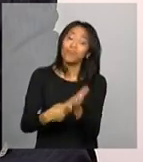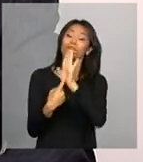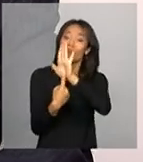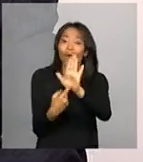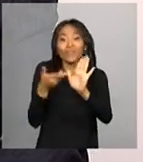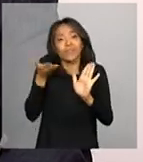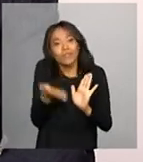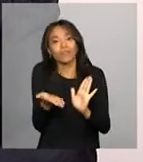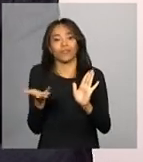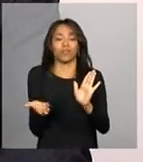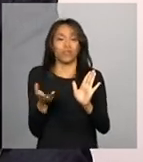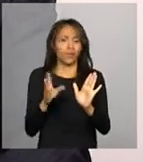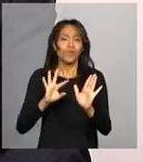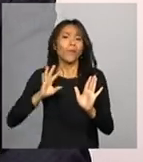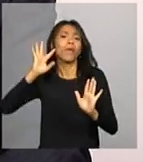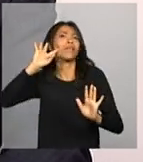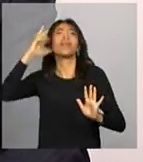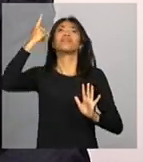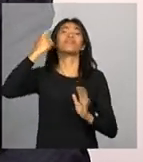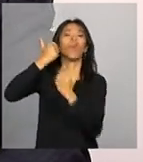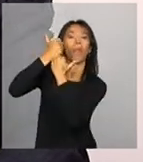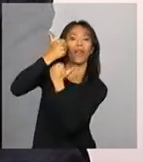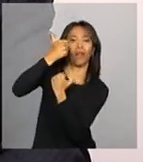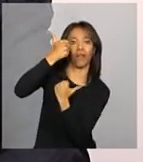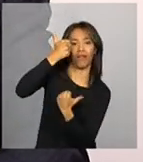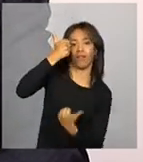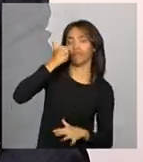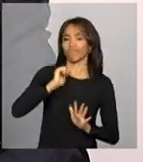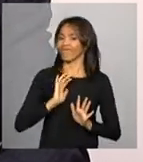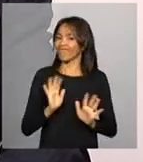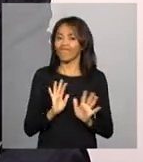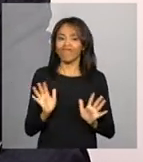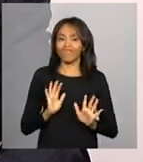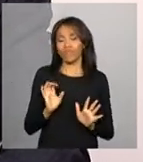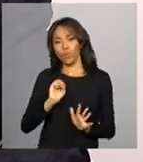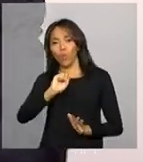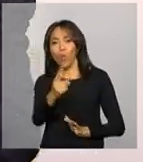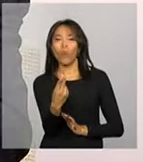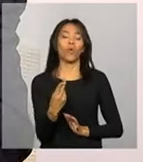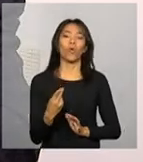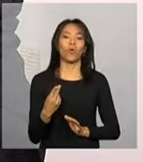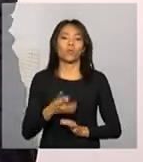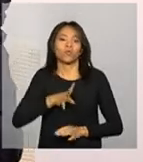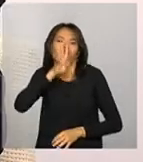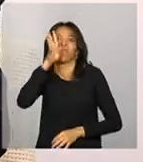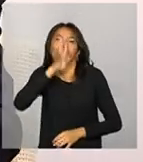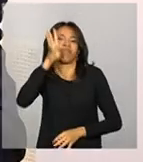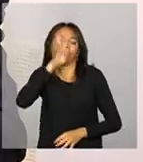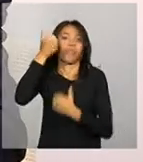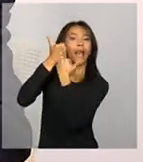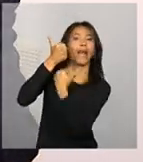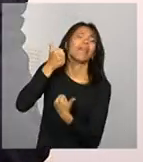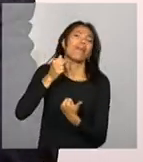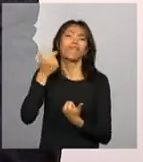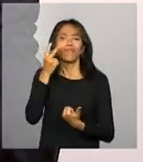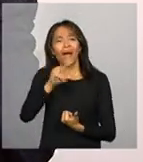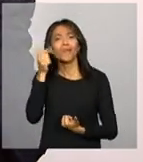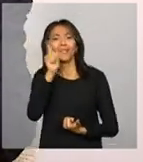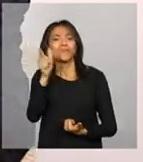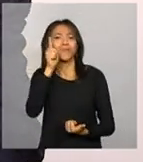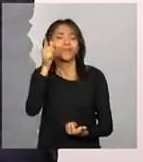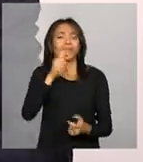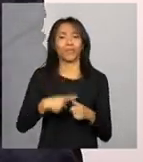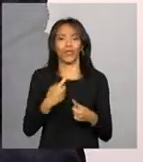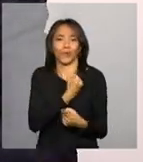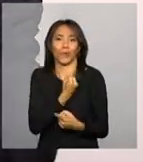meramente uma decisão a prática ou uma decisão é diríamos e responsável não mas vai conseguir alcançar porque